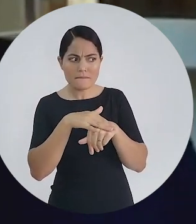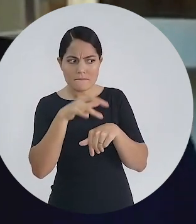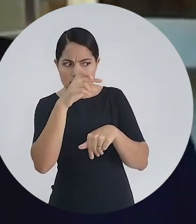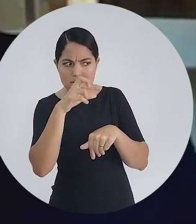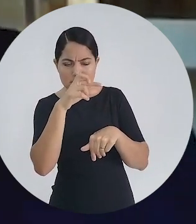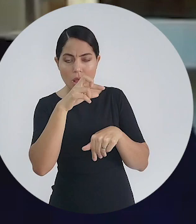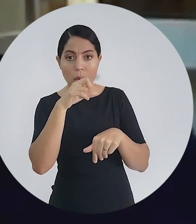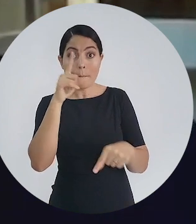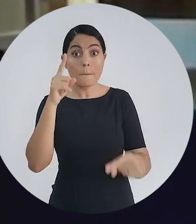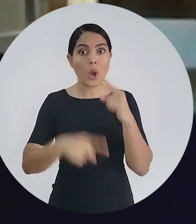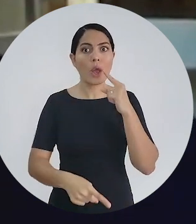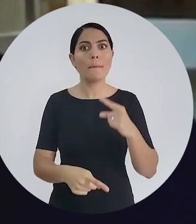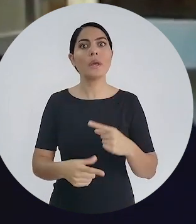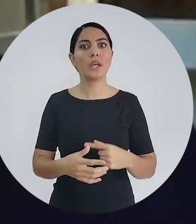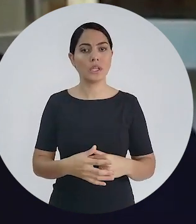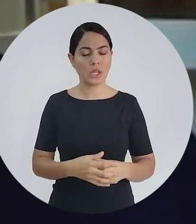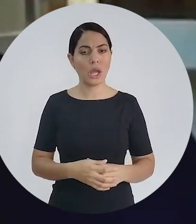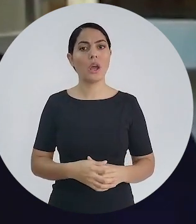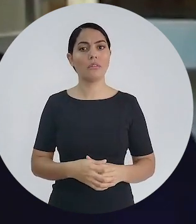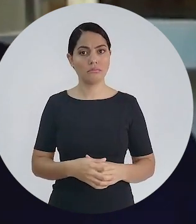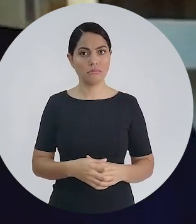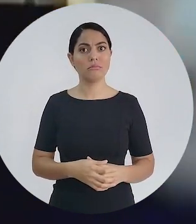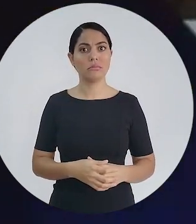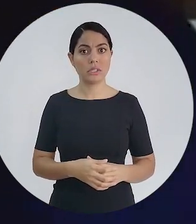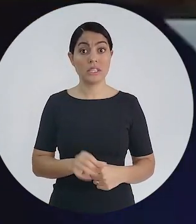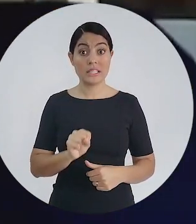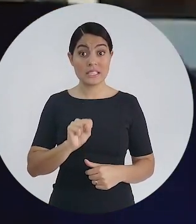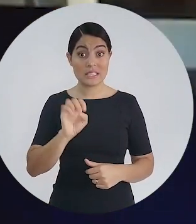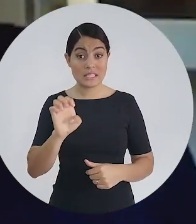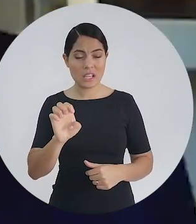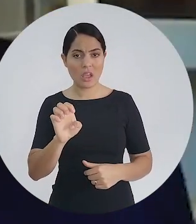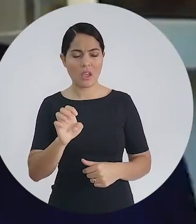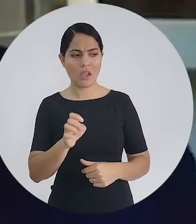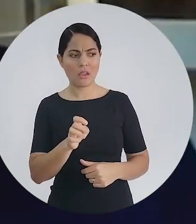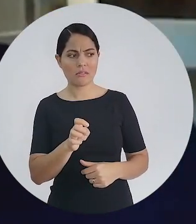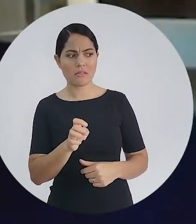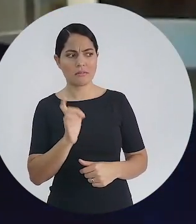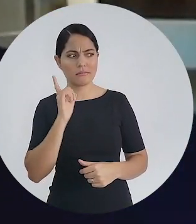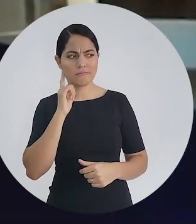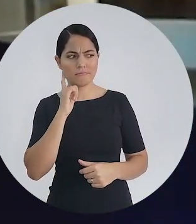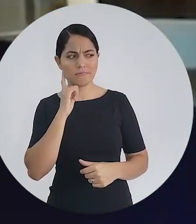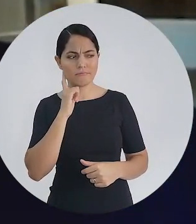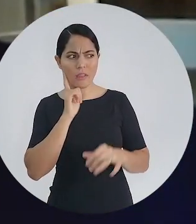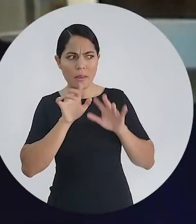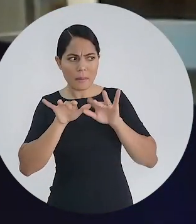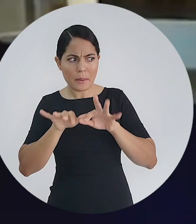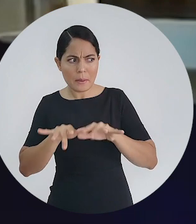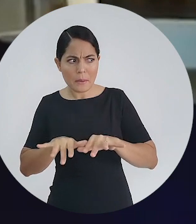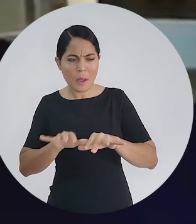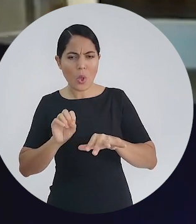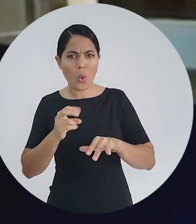gravar. Se por acaso grava, é proibida de levar aos autos. E aqui,